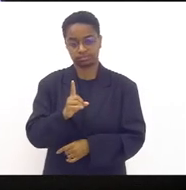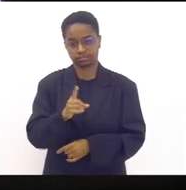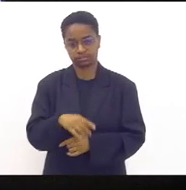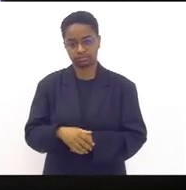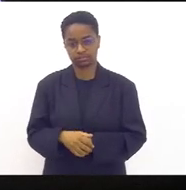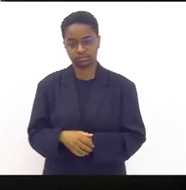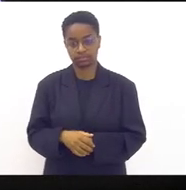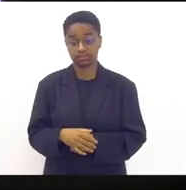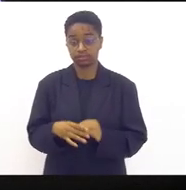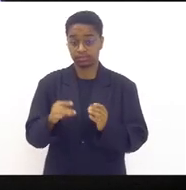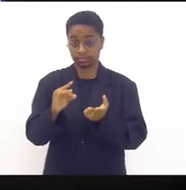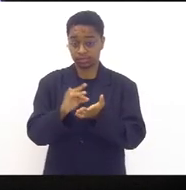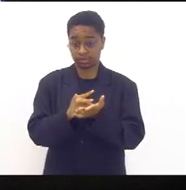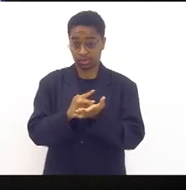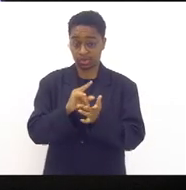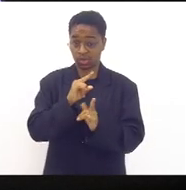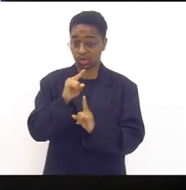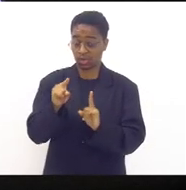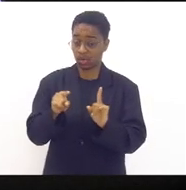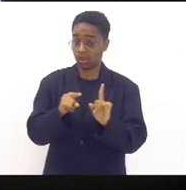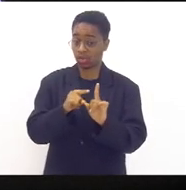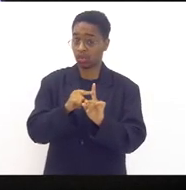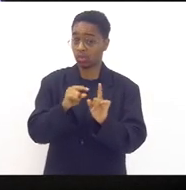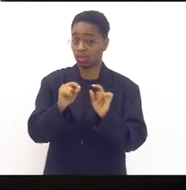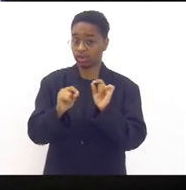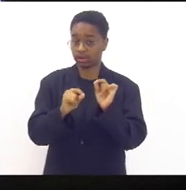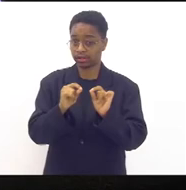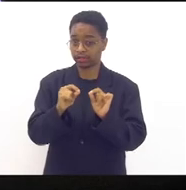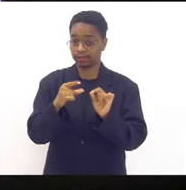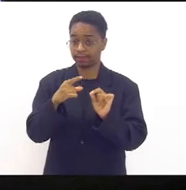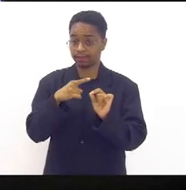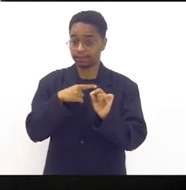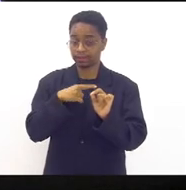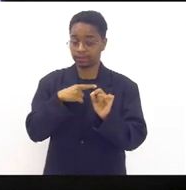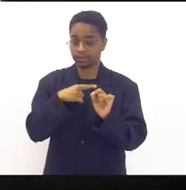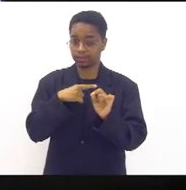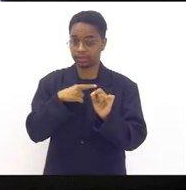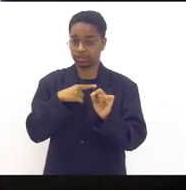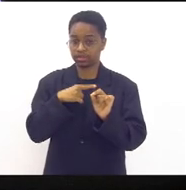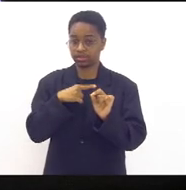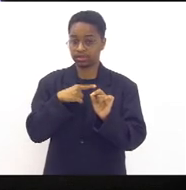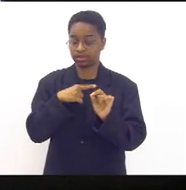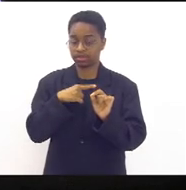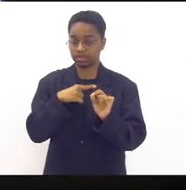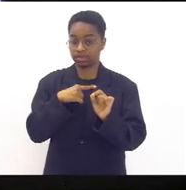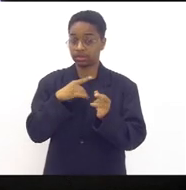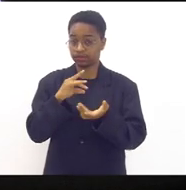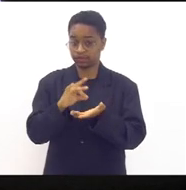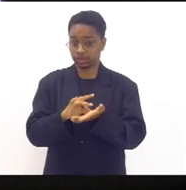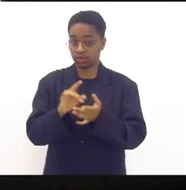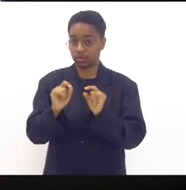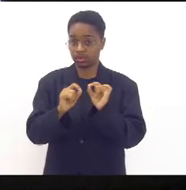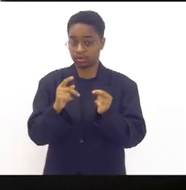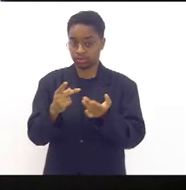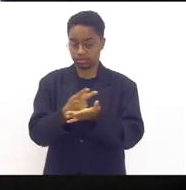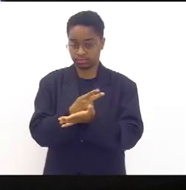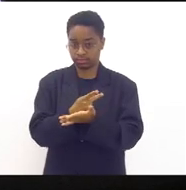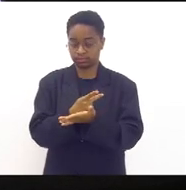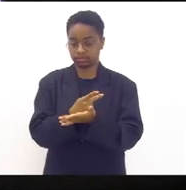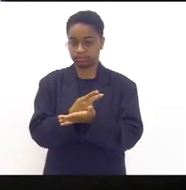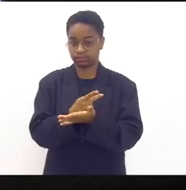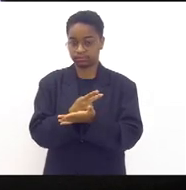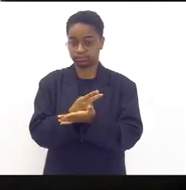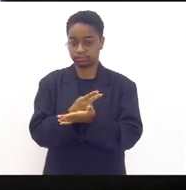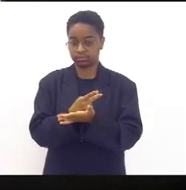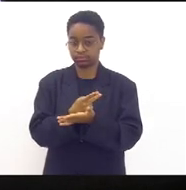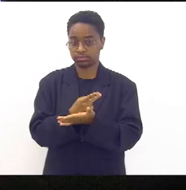O fato objetivo é que a gente tem uma queda de... O fato objetivo é que a gente